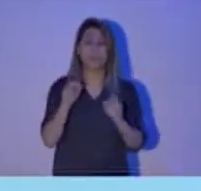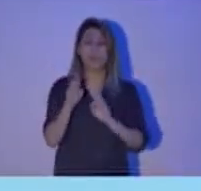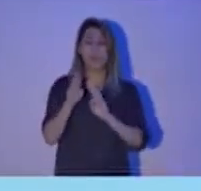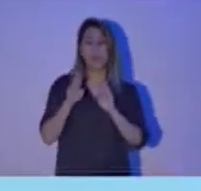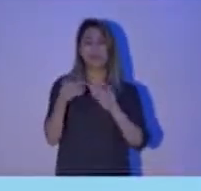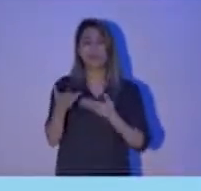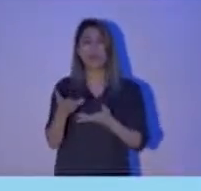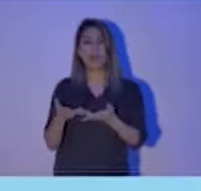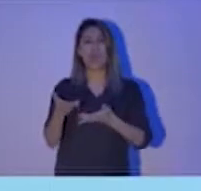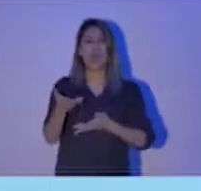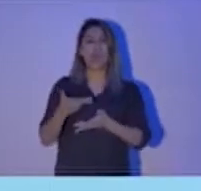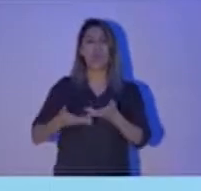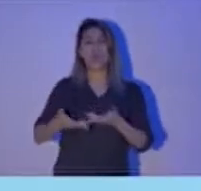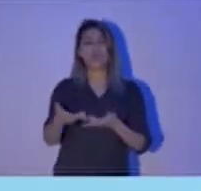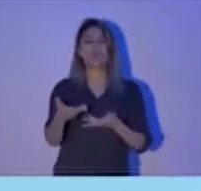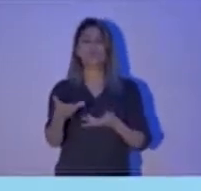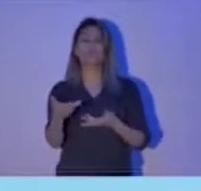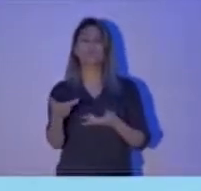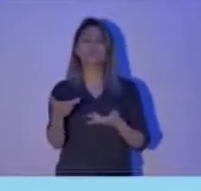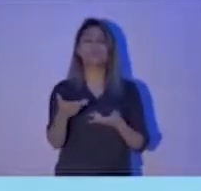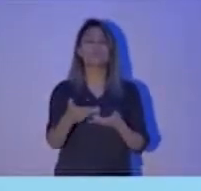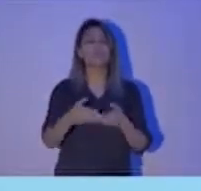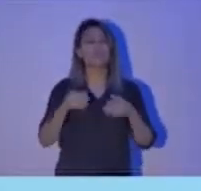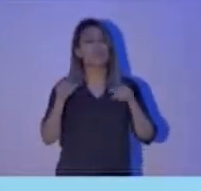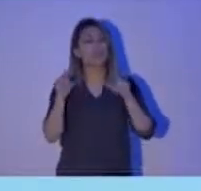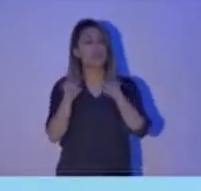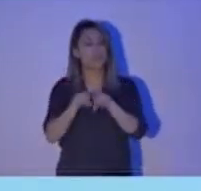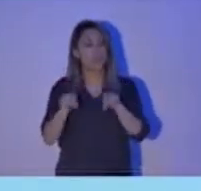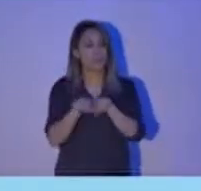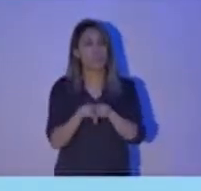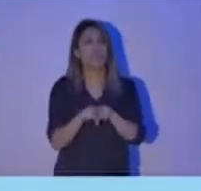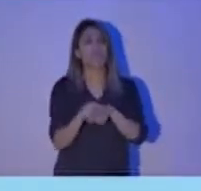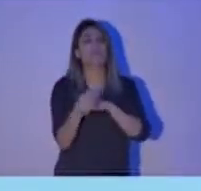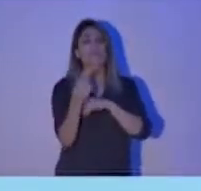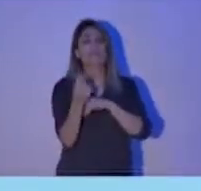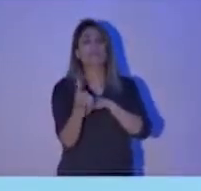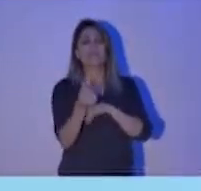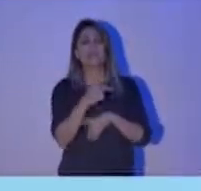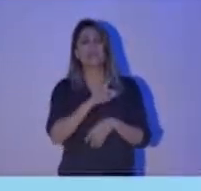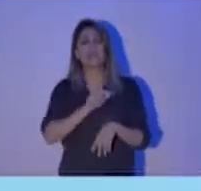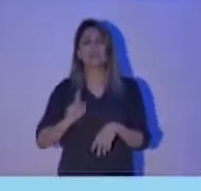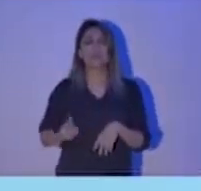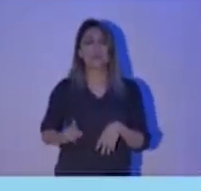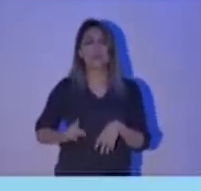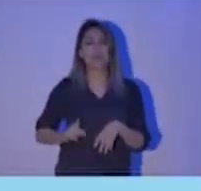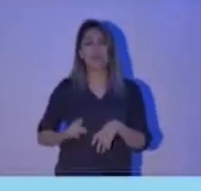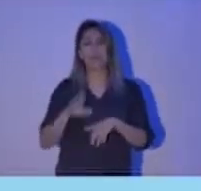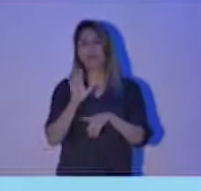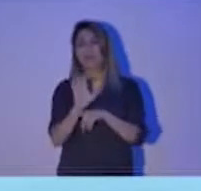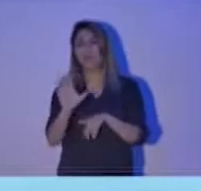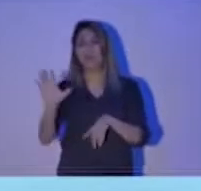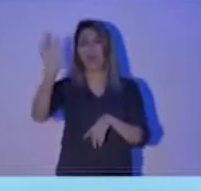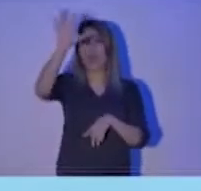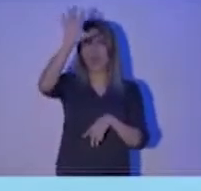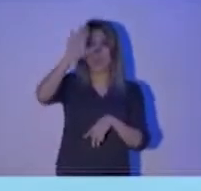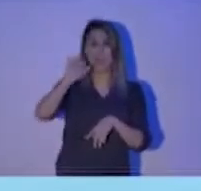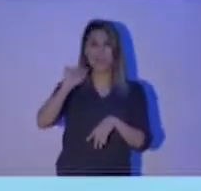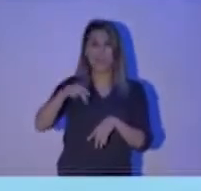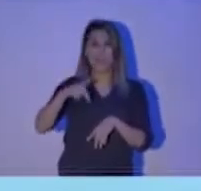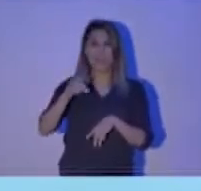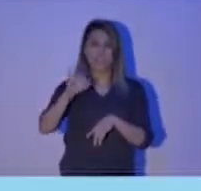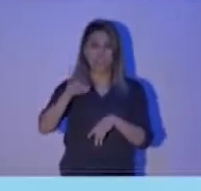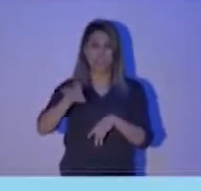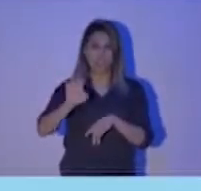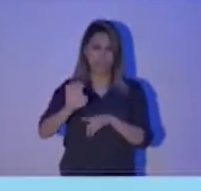é que nós temos de 26 presidentes estaduais de Undime, nós só temos um que é de cidade de